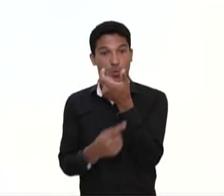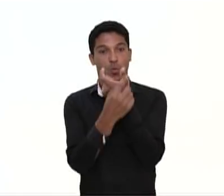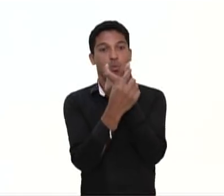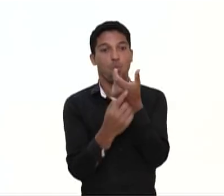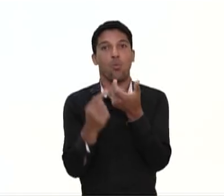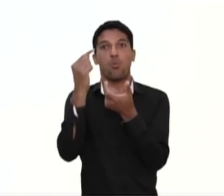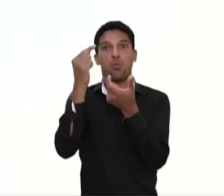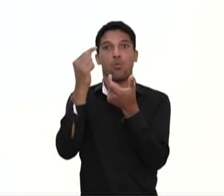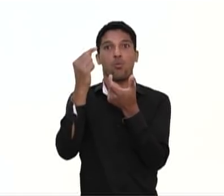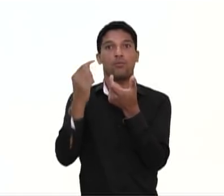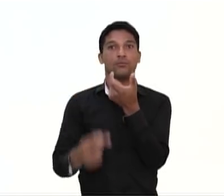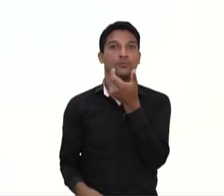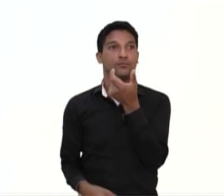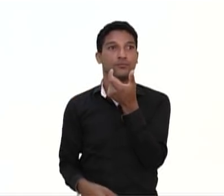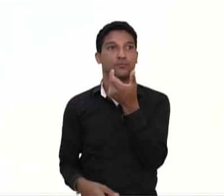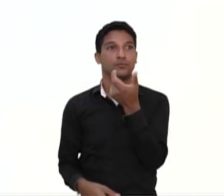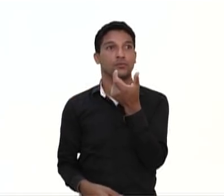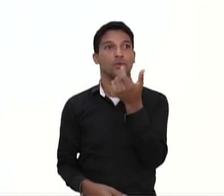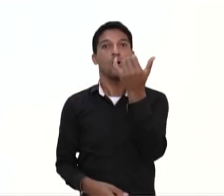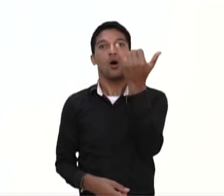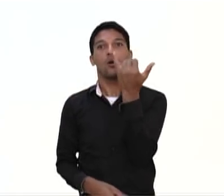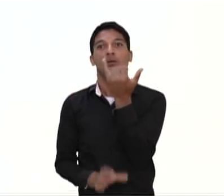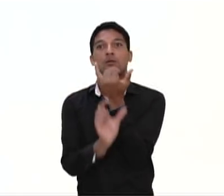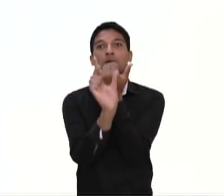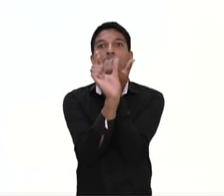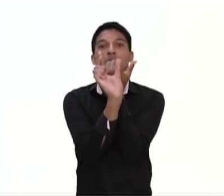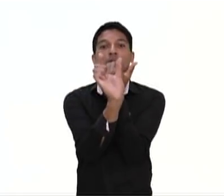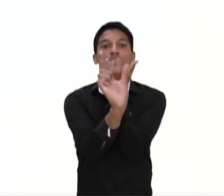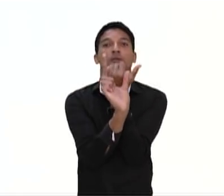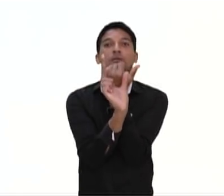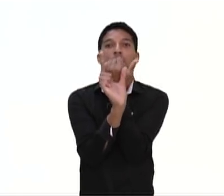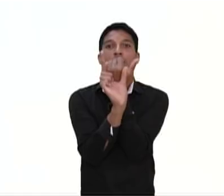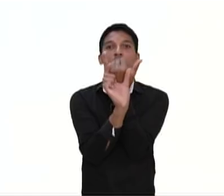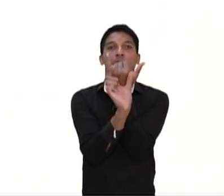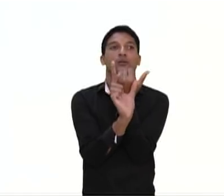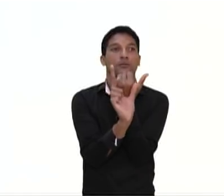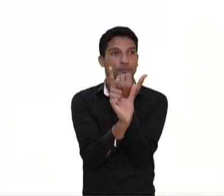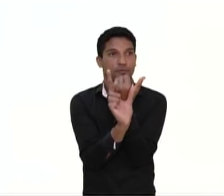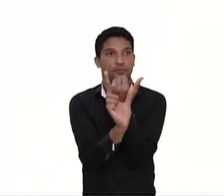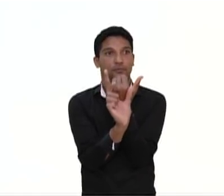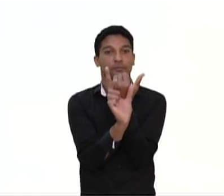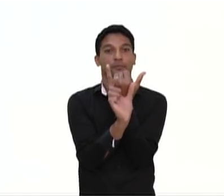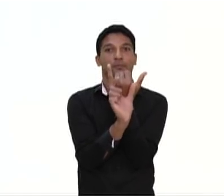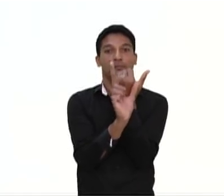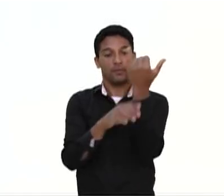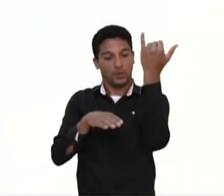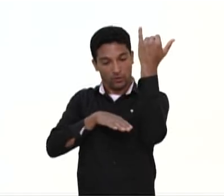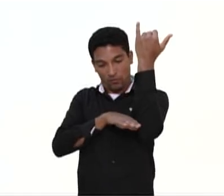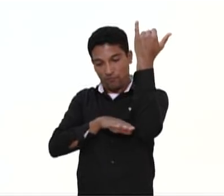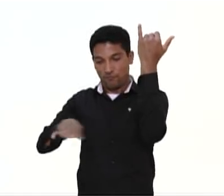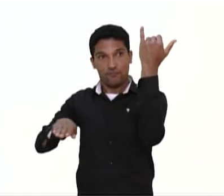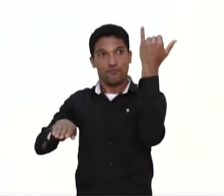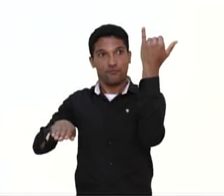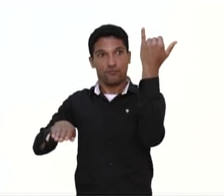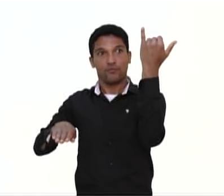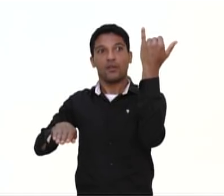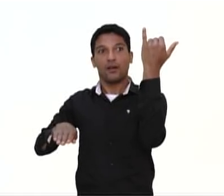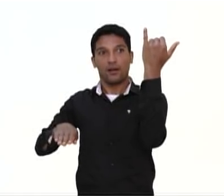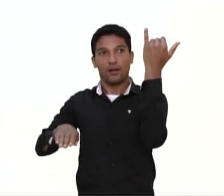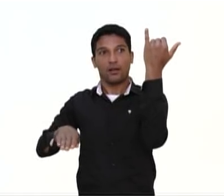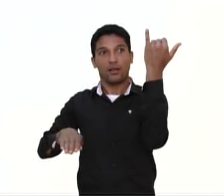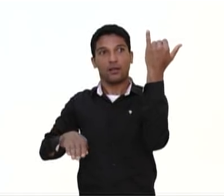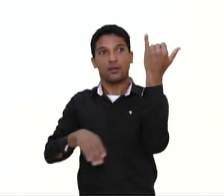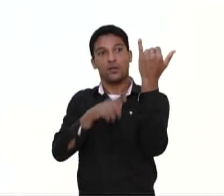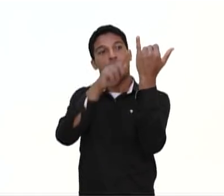para cima, valor de coeficiente do x ao quadrado positivo, interseção com o eixo